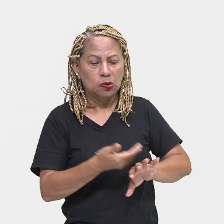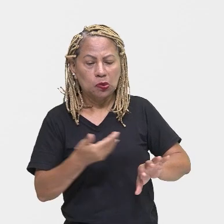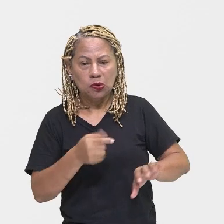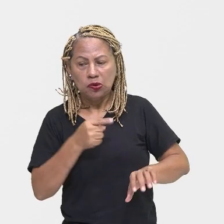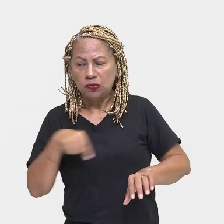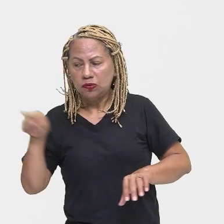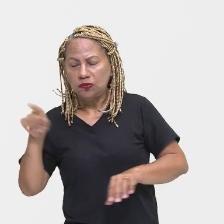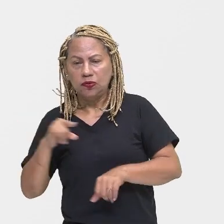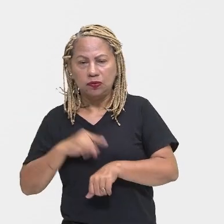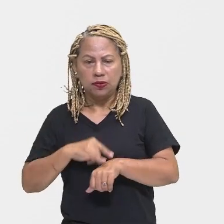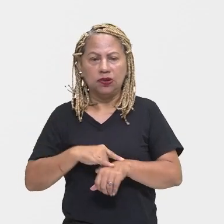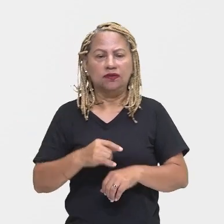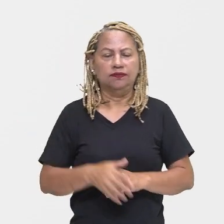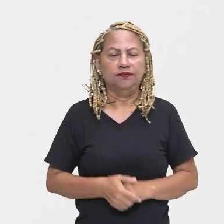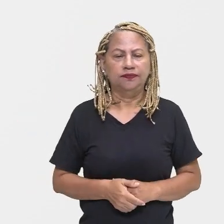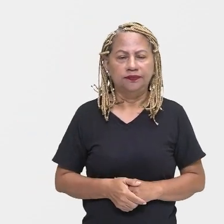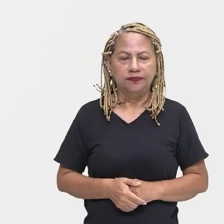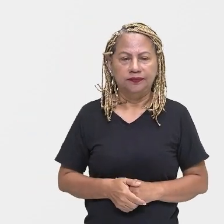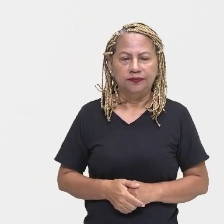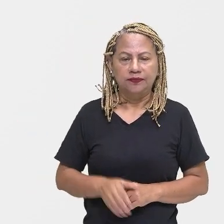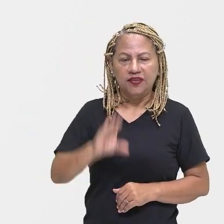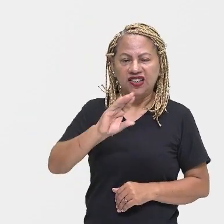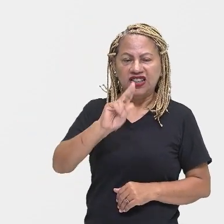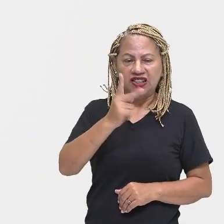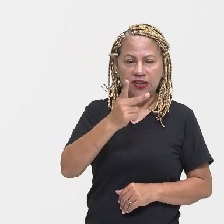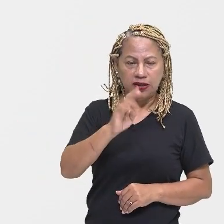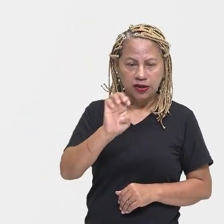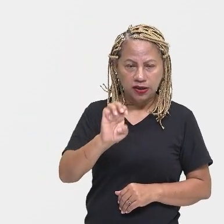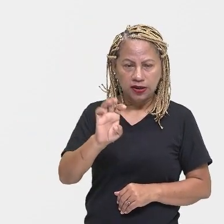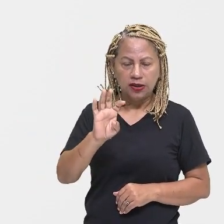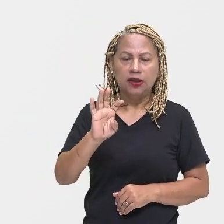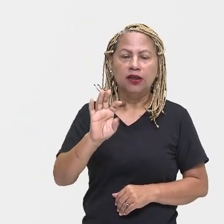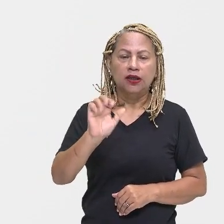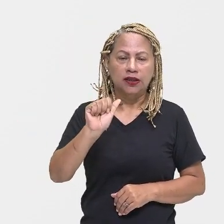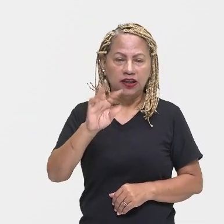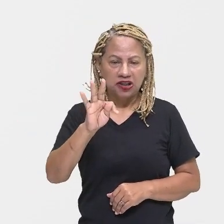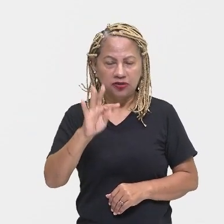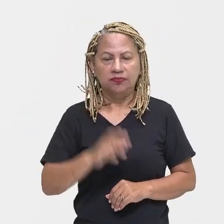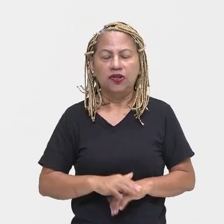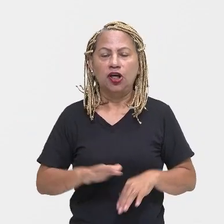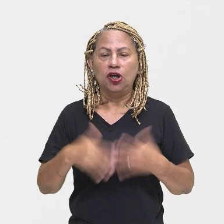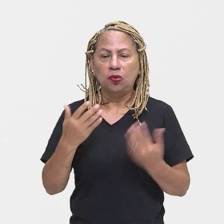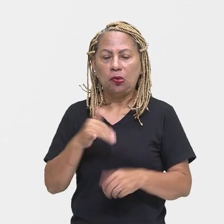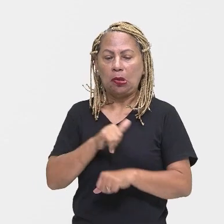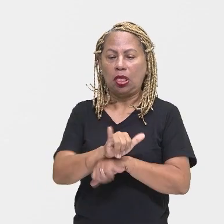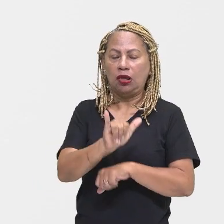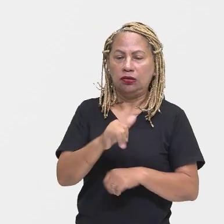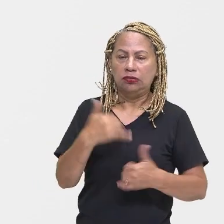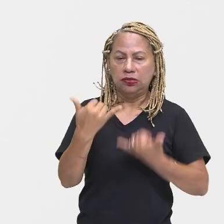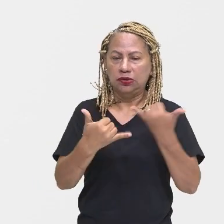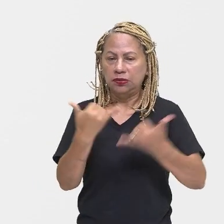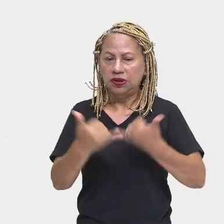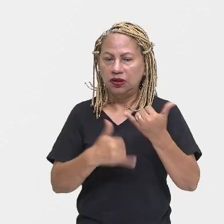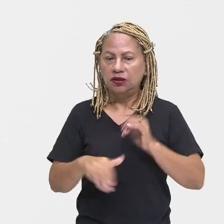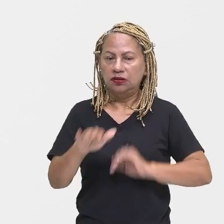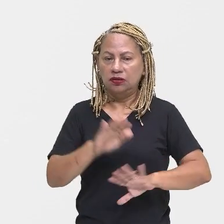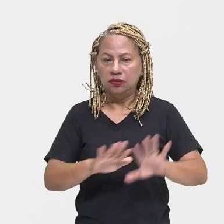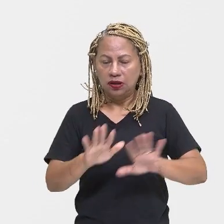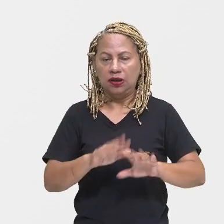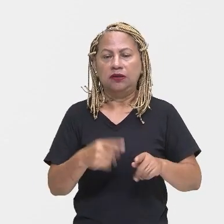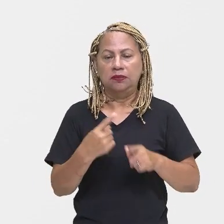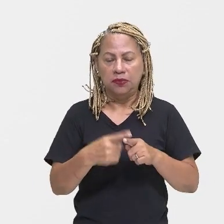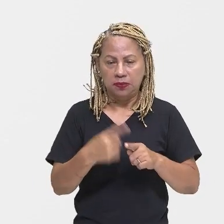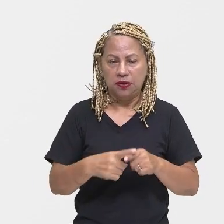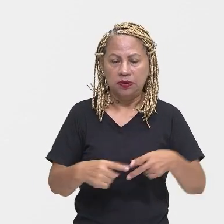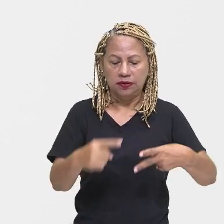no chat. Cheat, quando alguém trapaceia no jogo. Esse cheat, ele pode ser de 2 maneiras.